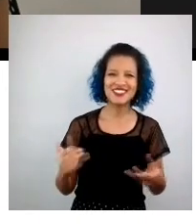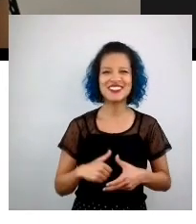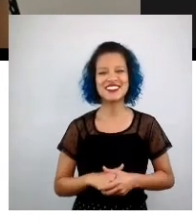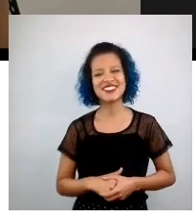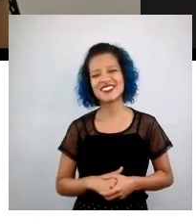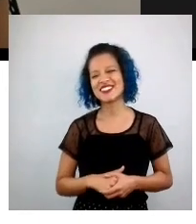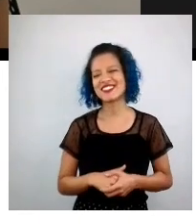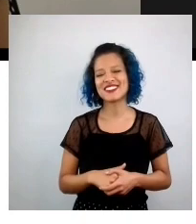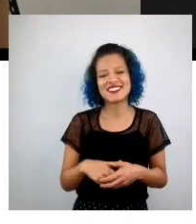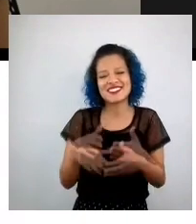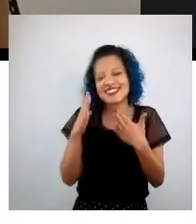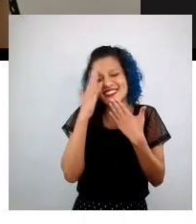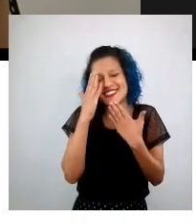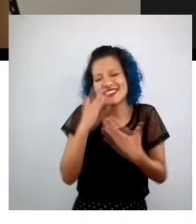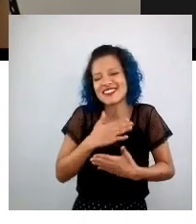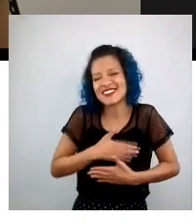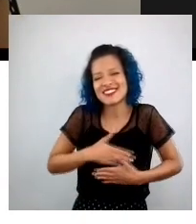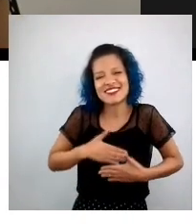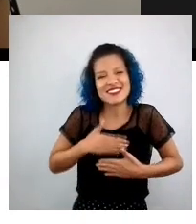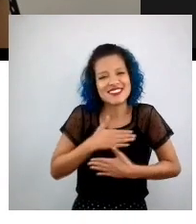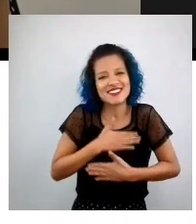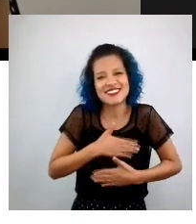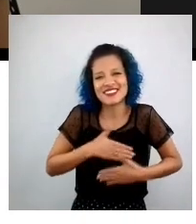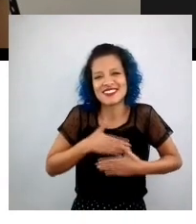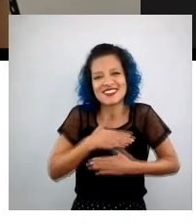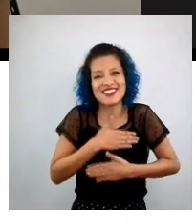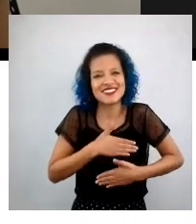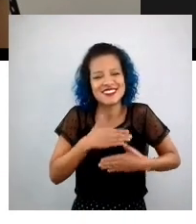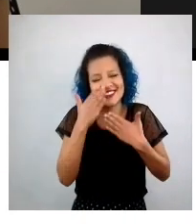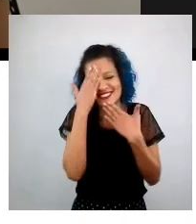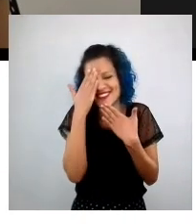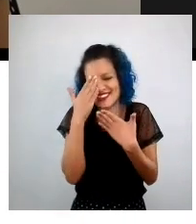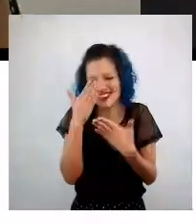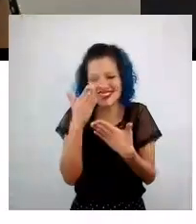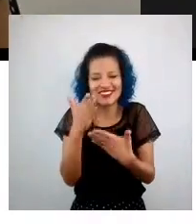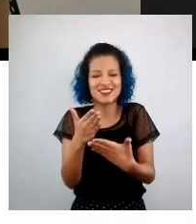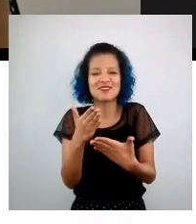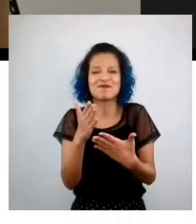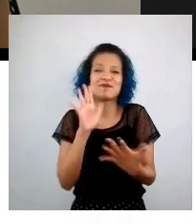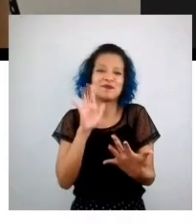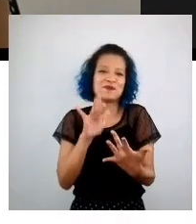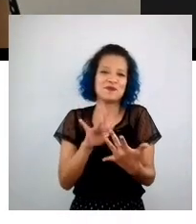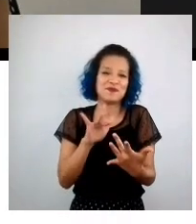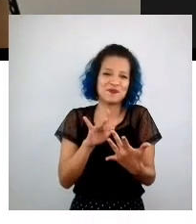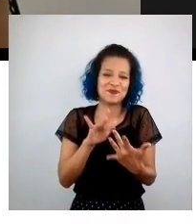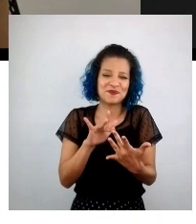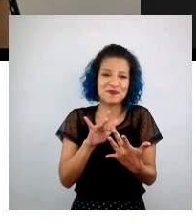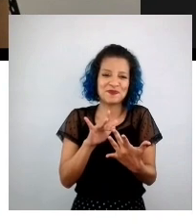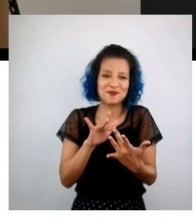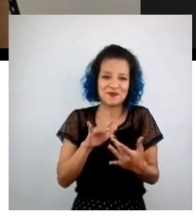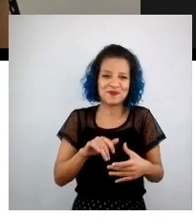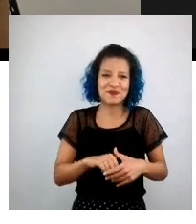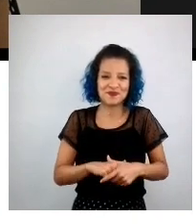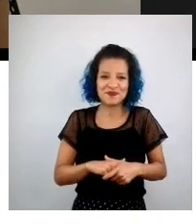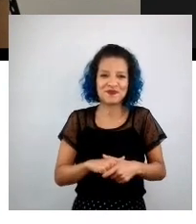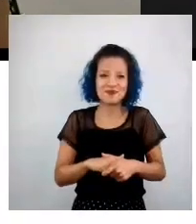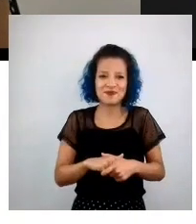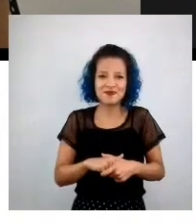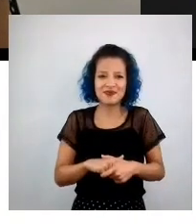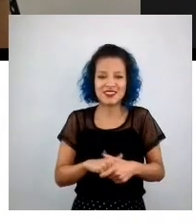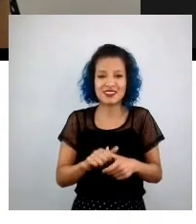imenso prazer estar aqui. Obrigada pelo contato. Vamos esperar